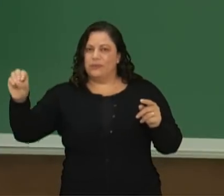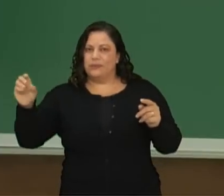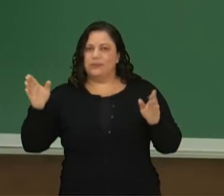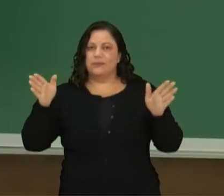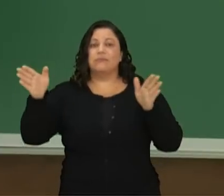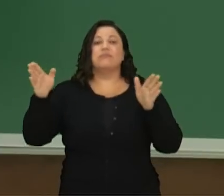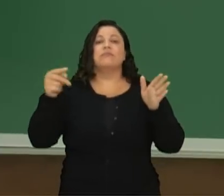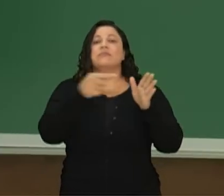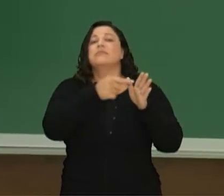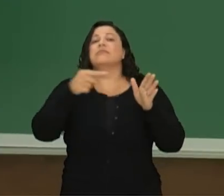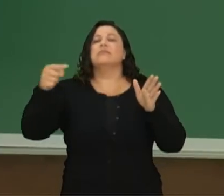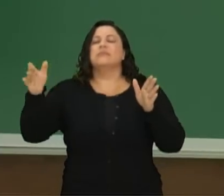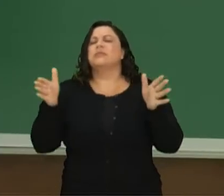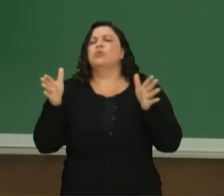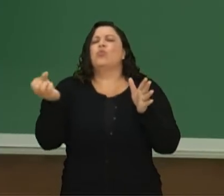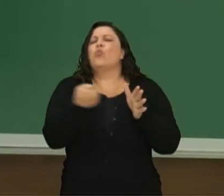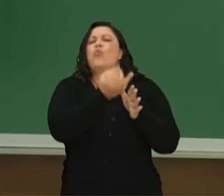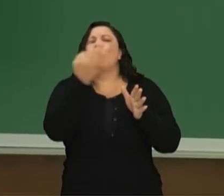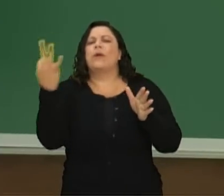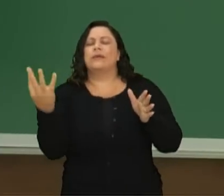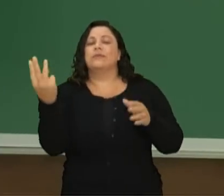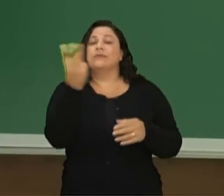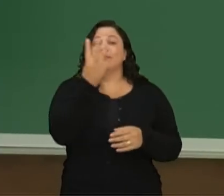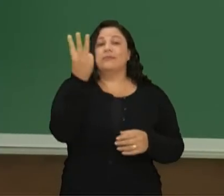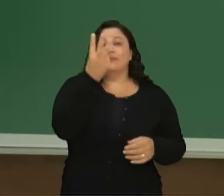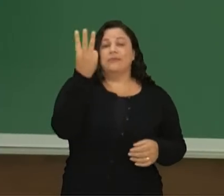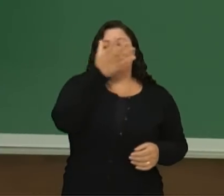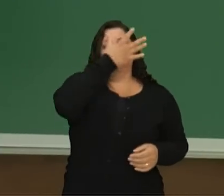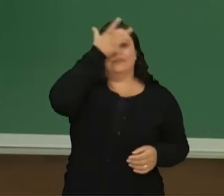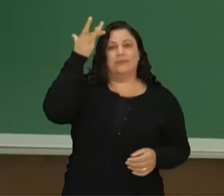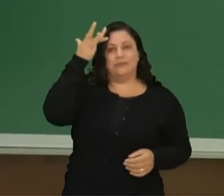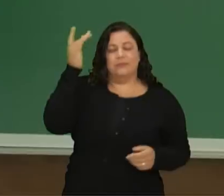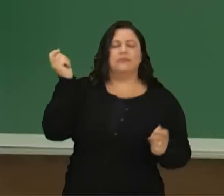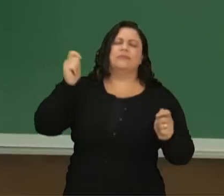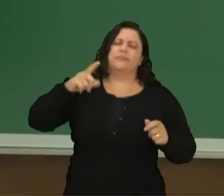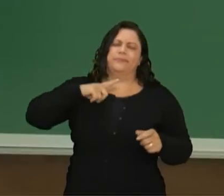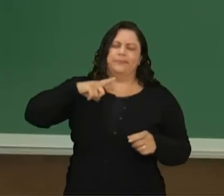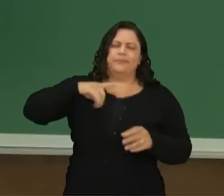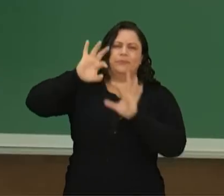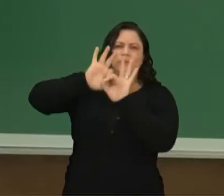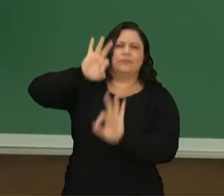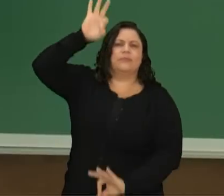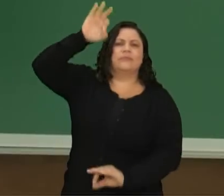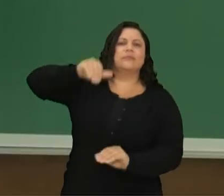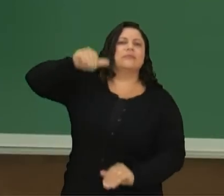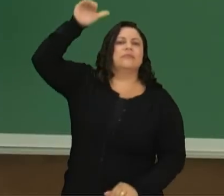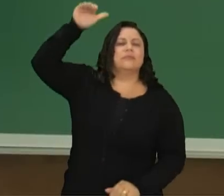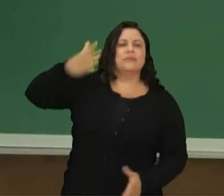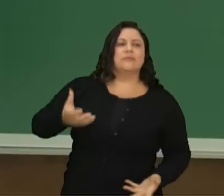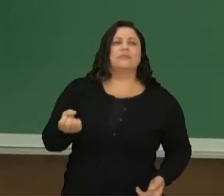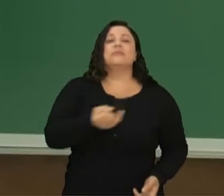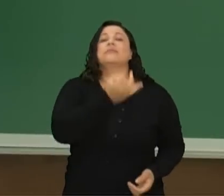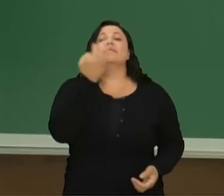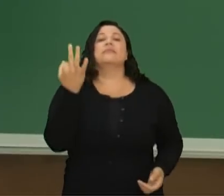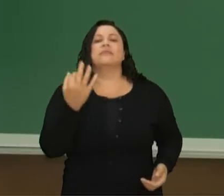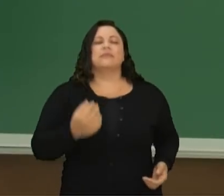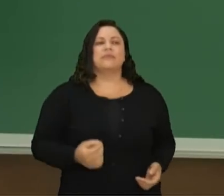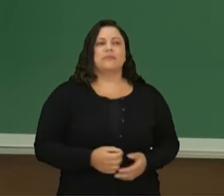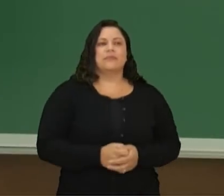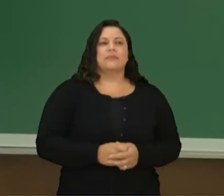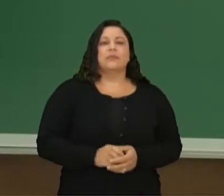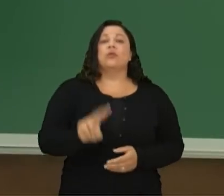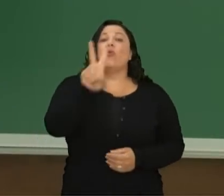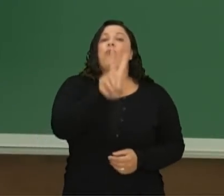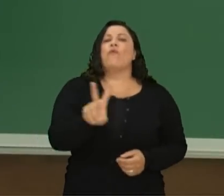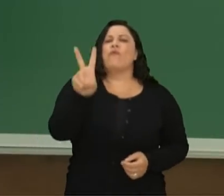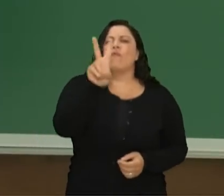1,95. E nós temos que 3 atletas têm essa altura. Quem são os pesos aqui? São